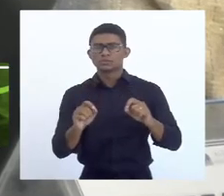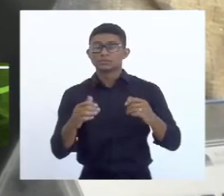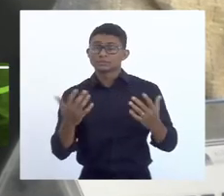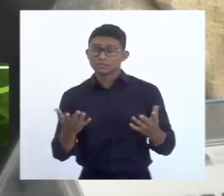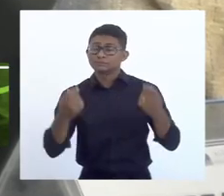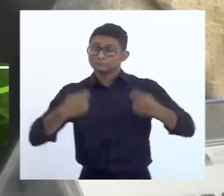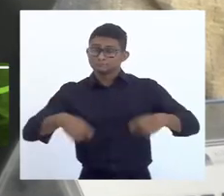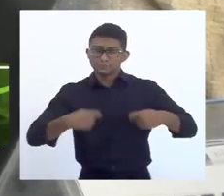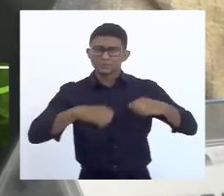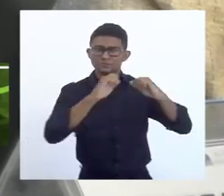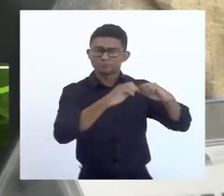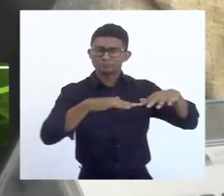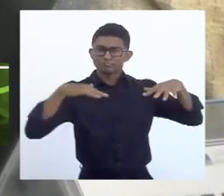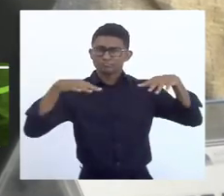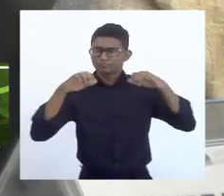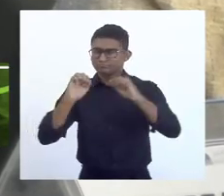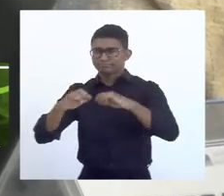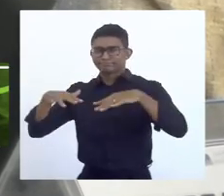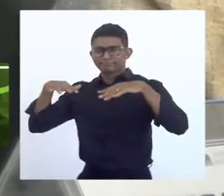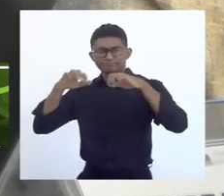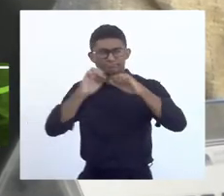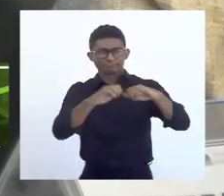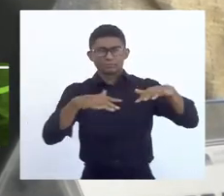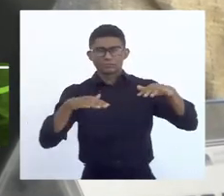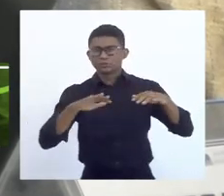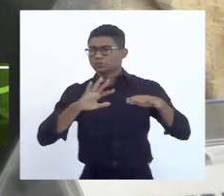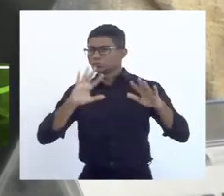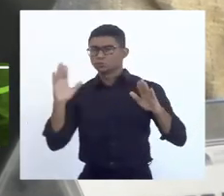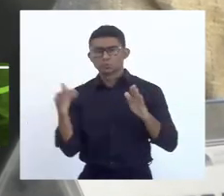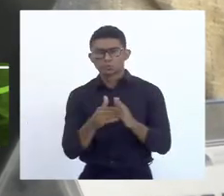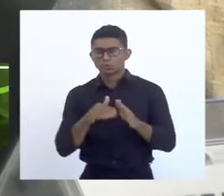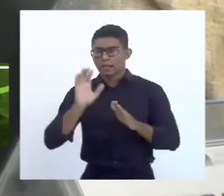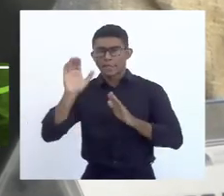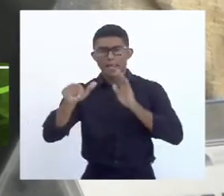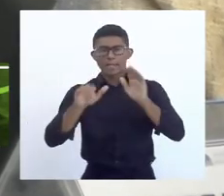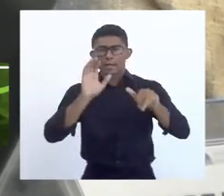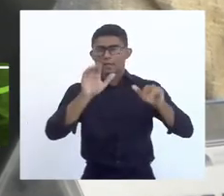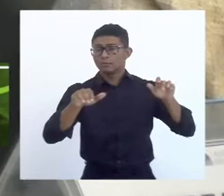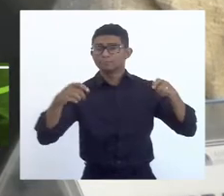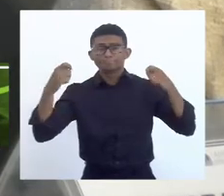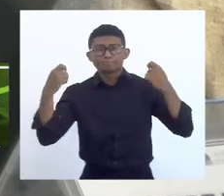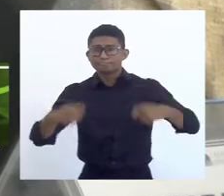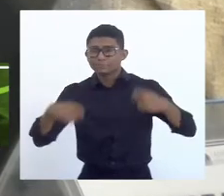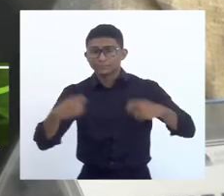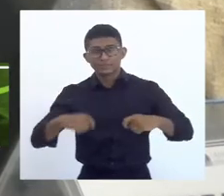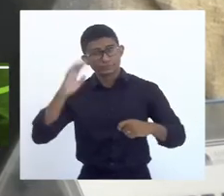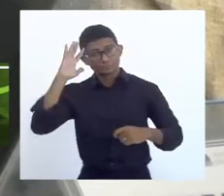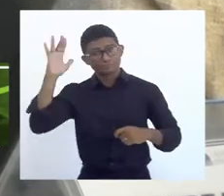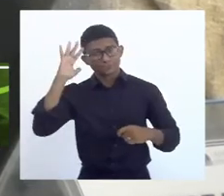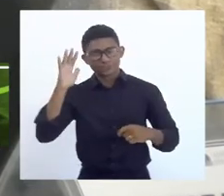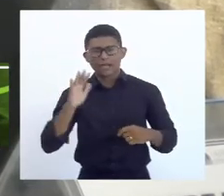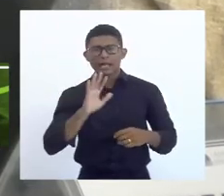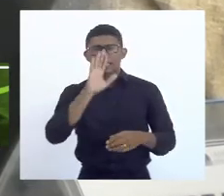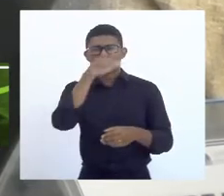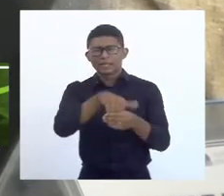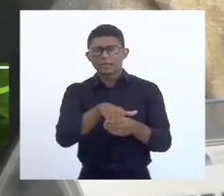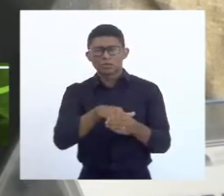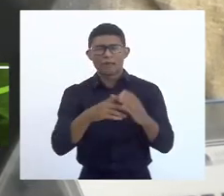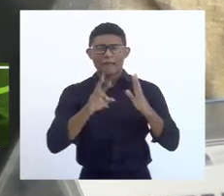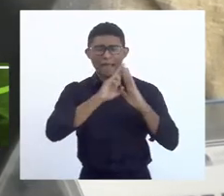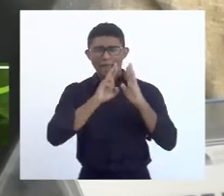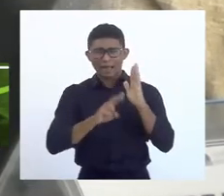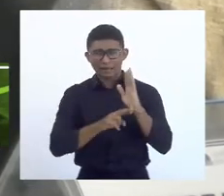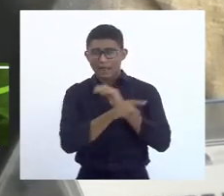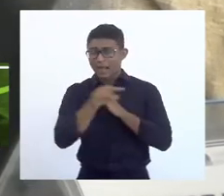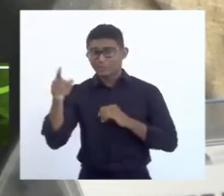casas legislativas que compreendam a violência política como quebra de decoro. Isso é urgente. É urgente que as casas